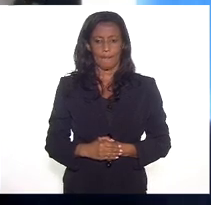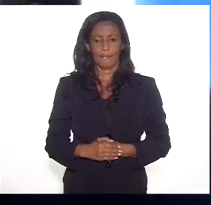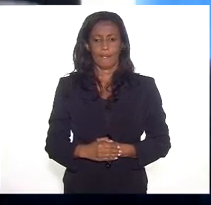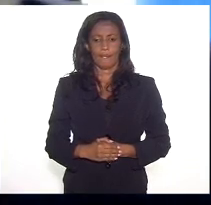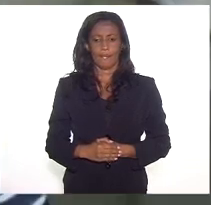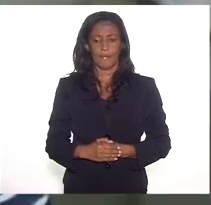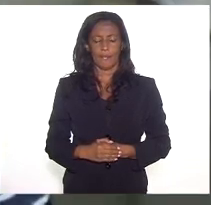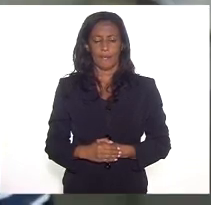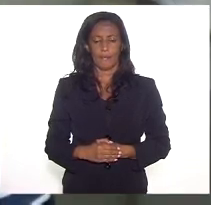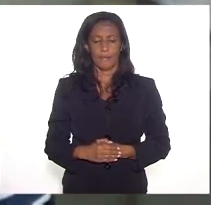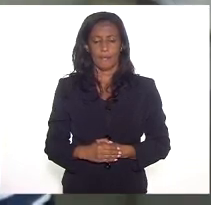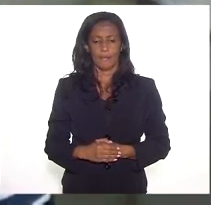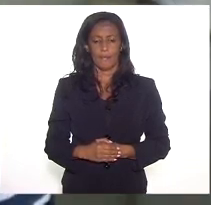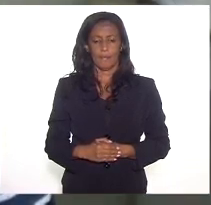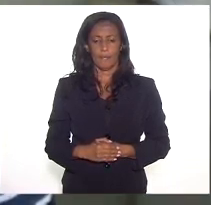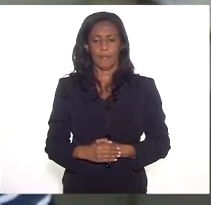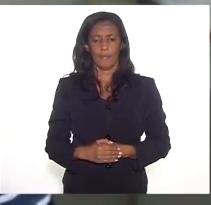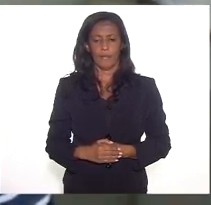diz o seguinte: